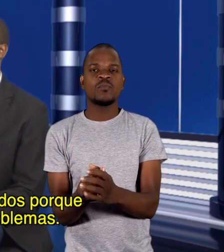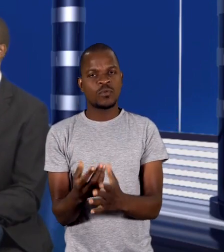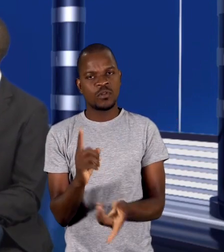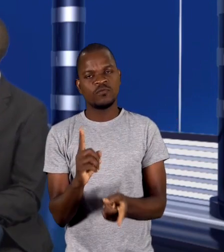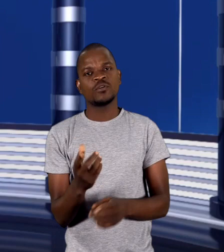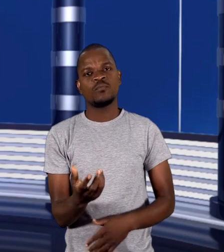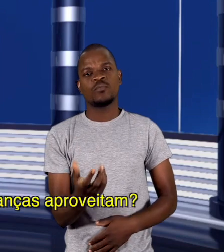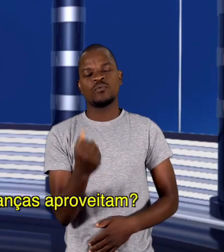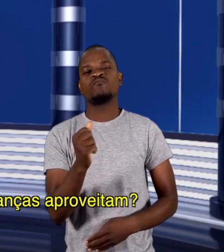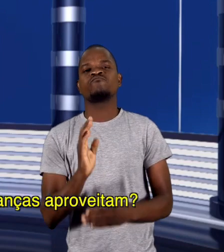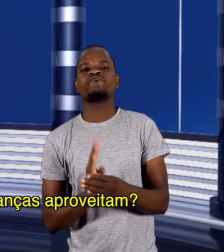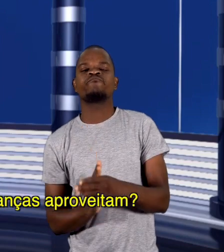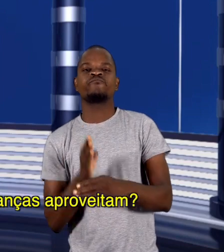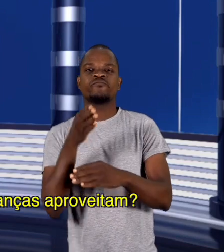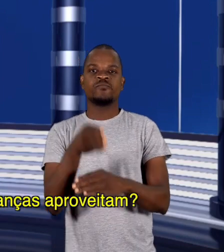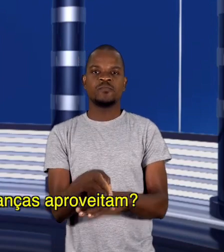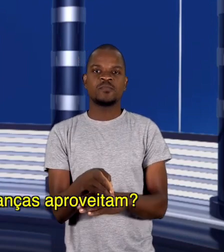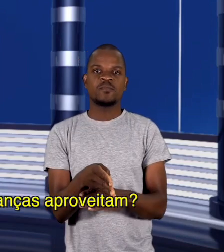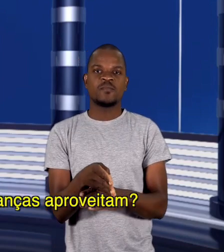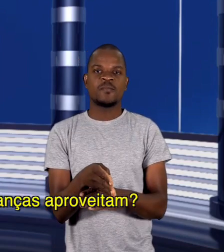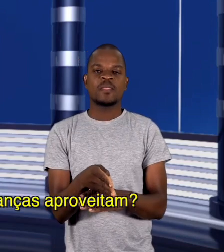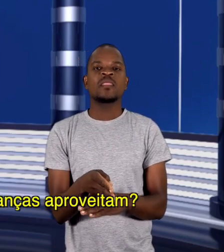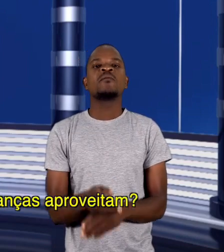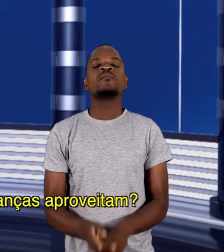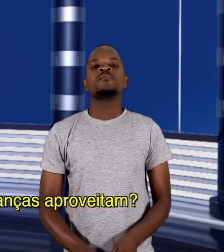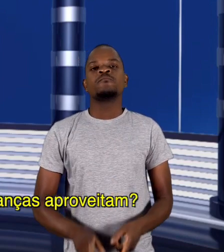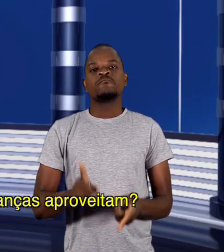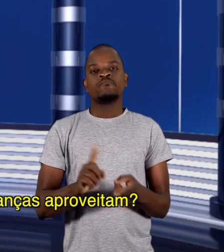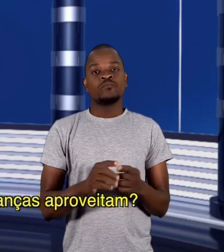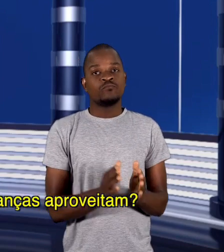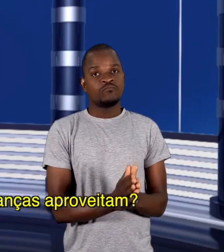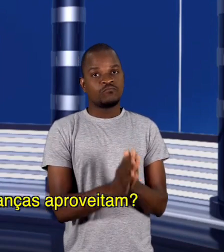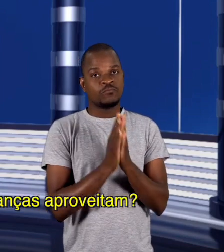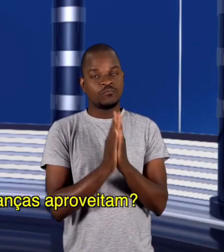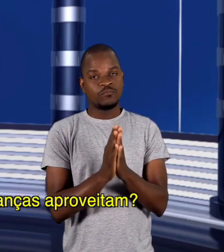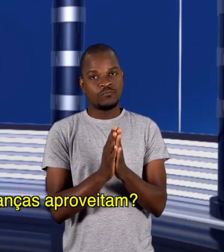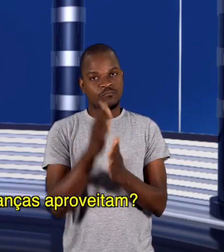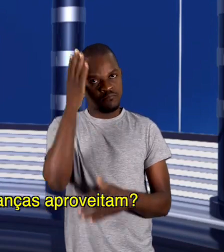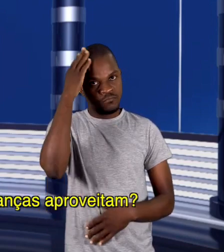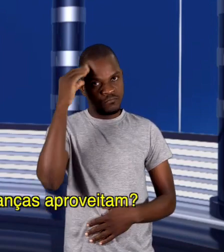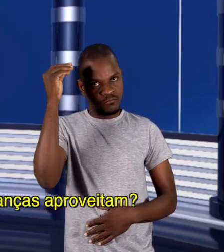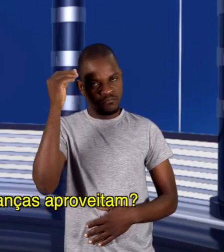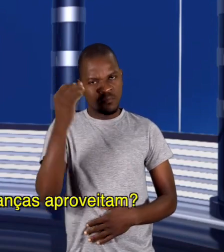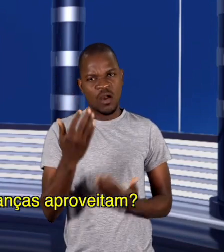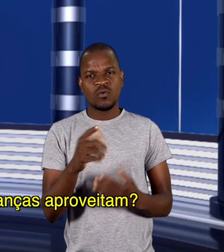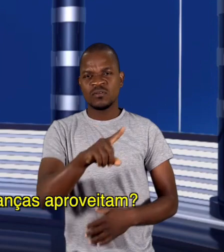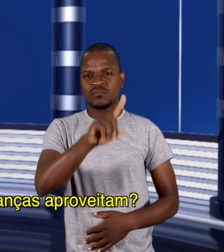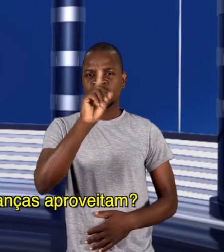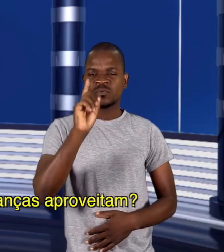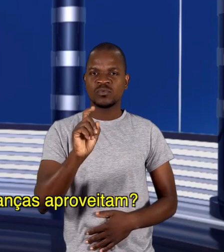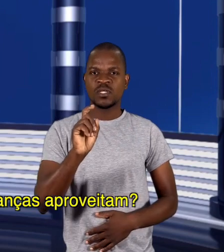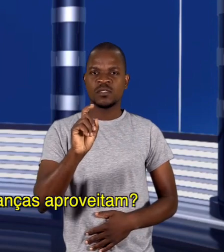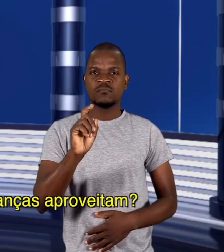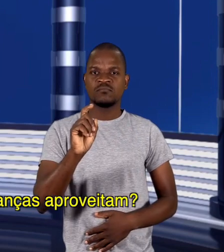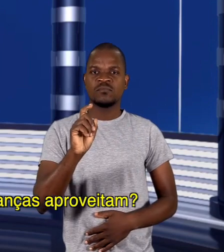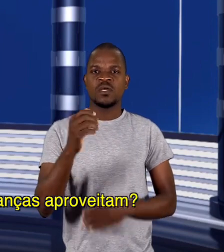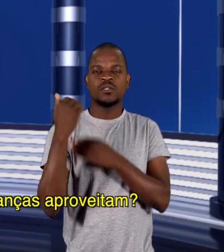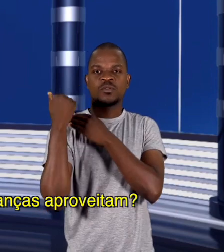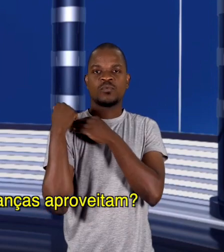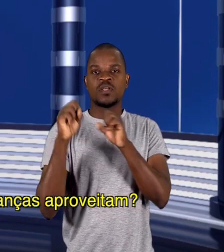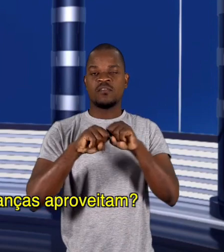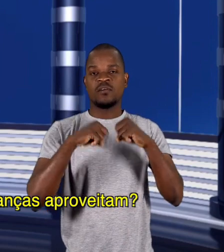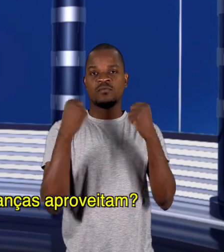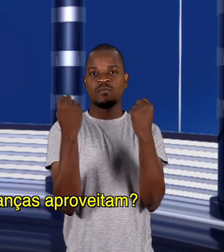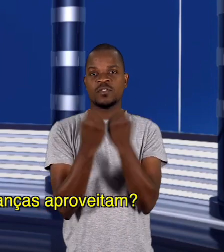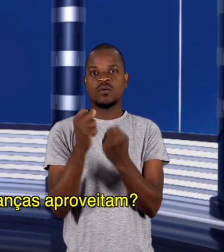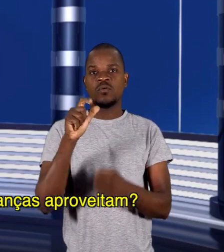problemas todos Obrigado Cantor Benilde e acha que essas aulas a nível das crianças da cooperativa de certa forma